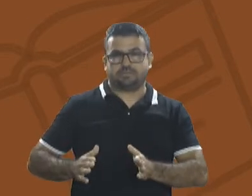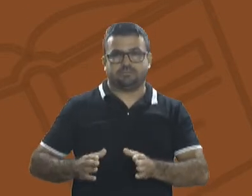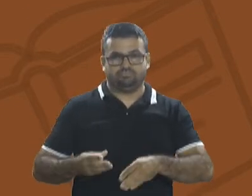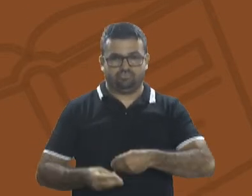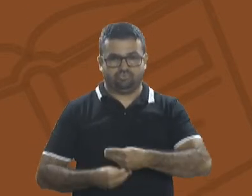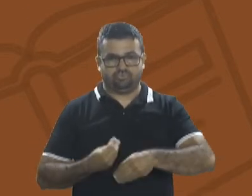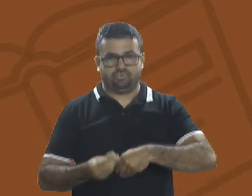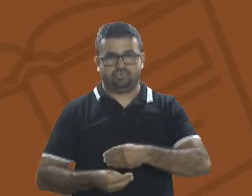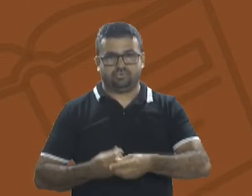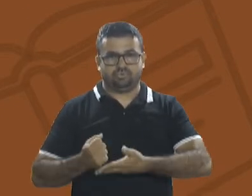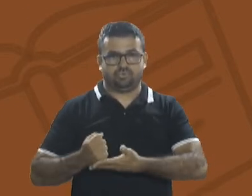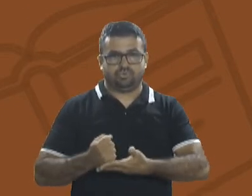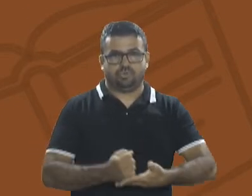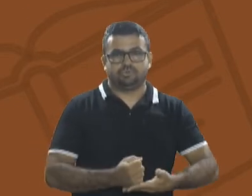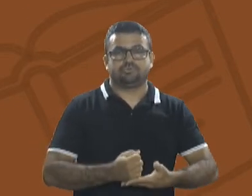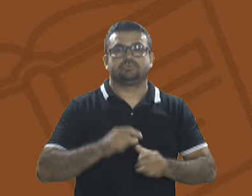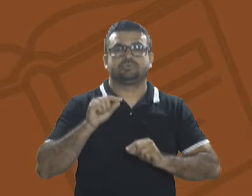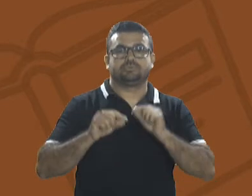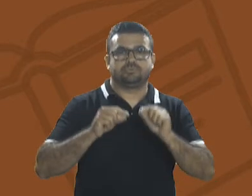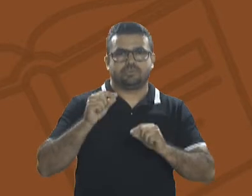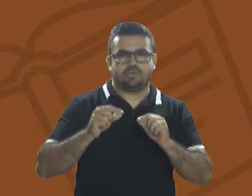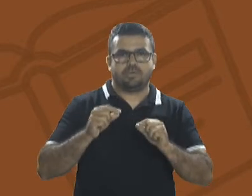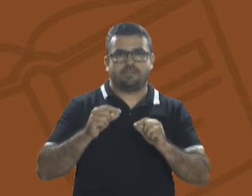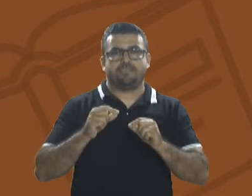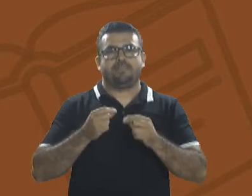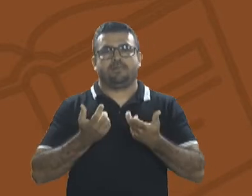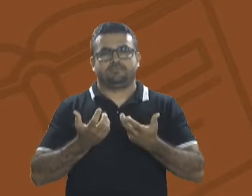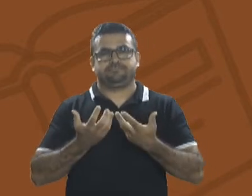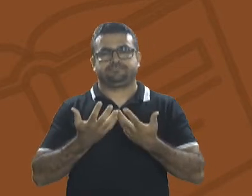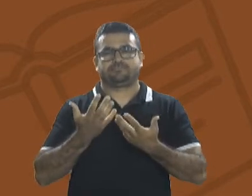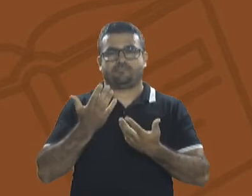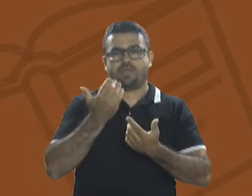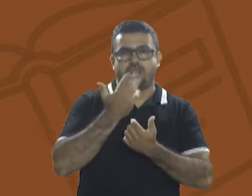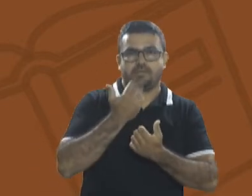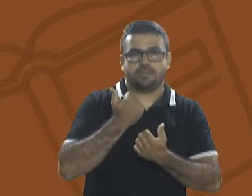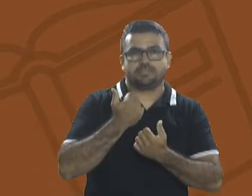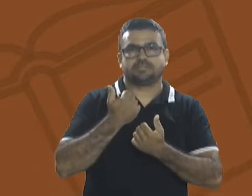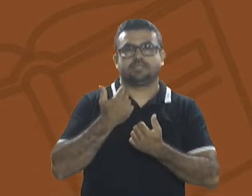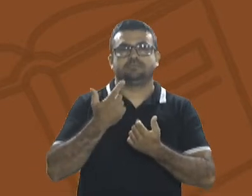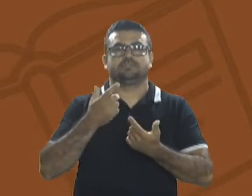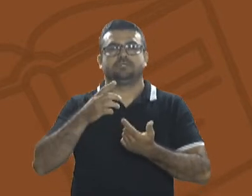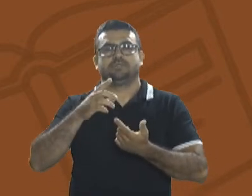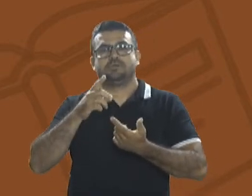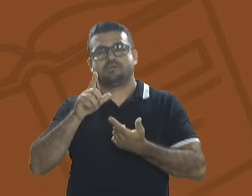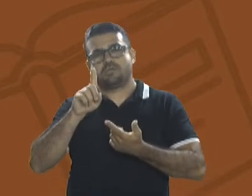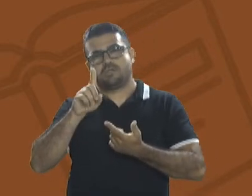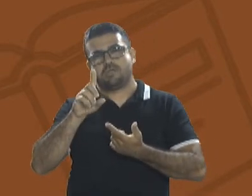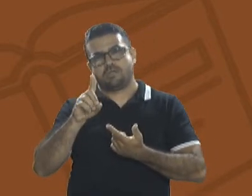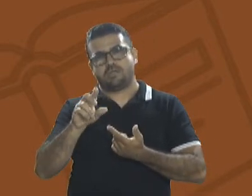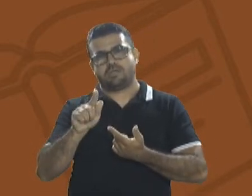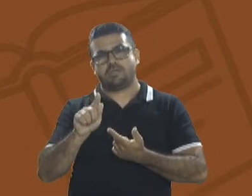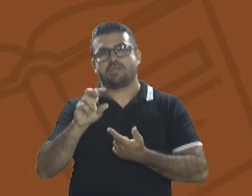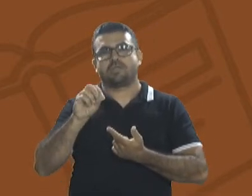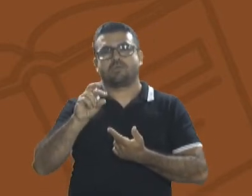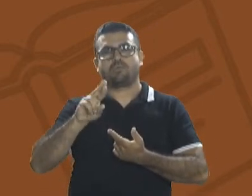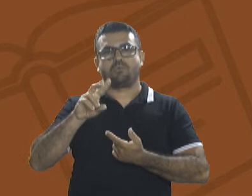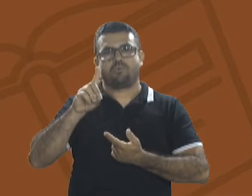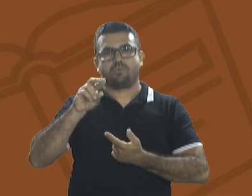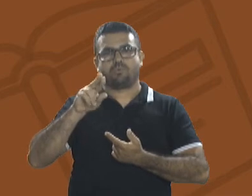na digestão de gorduras. Então, o fígado vai liberar essa substância para digerir a